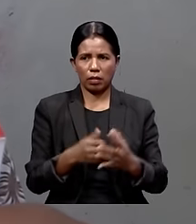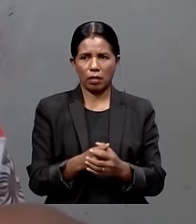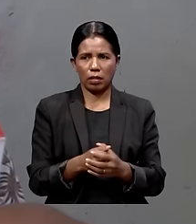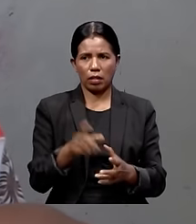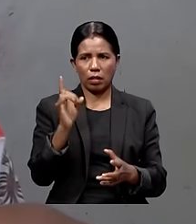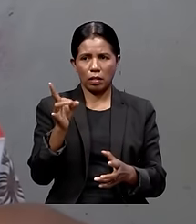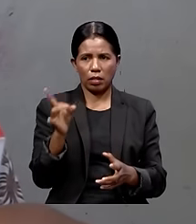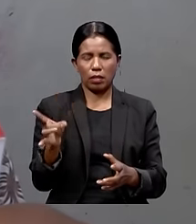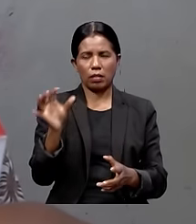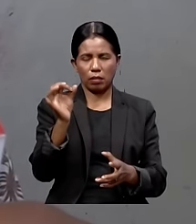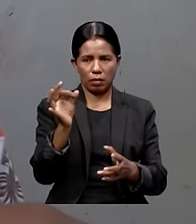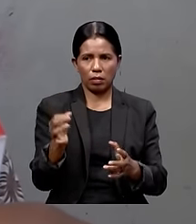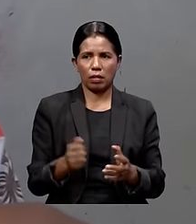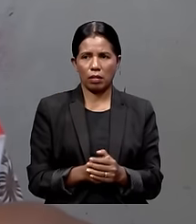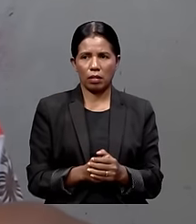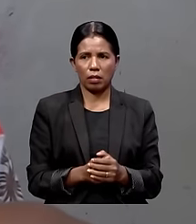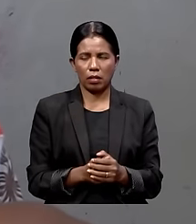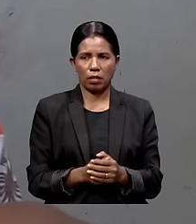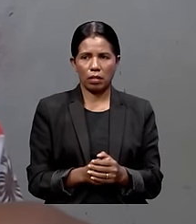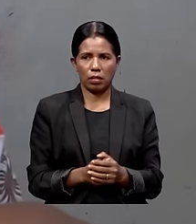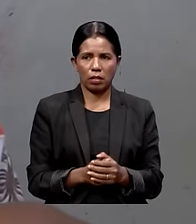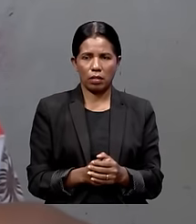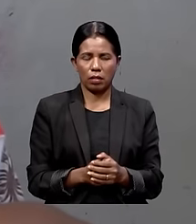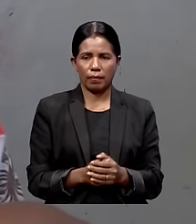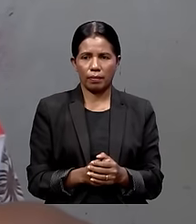80 90 tal hasene 80 90 tal pesoas